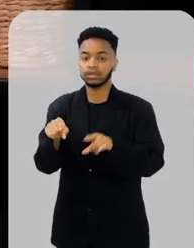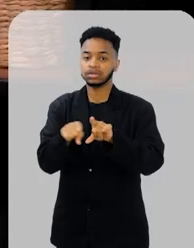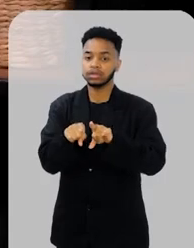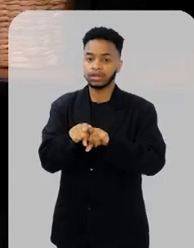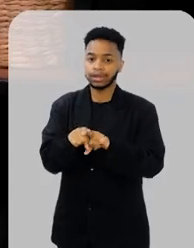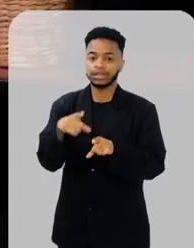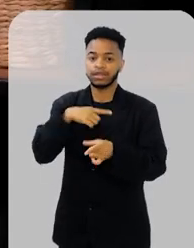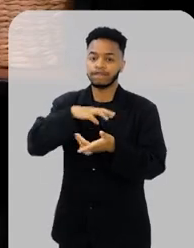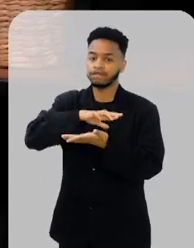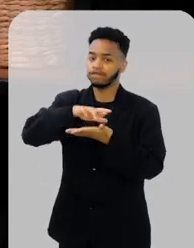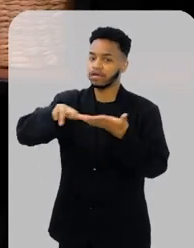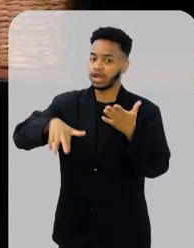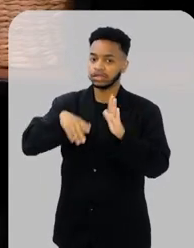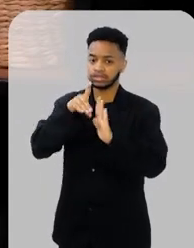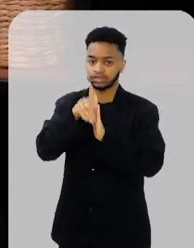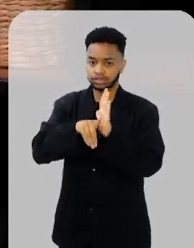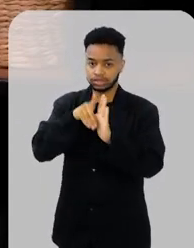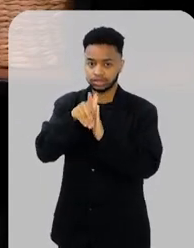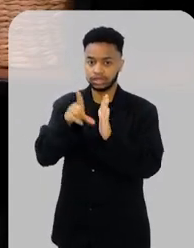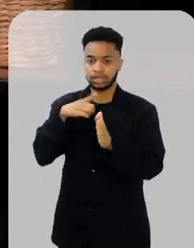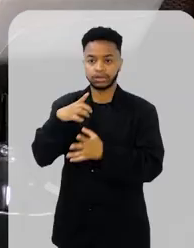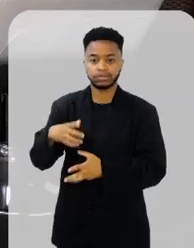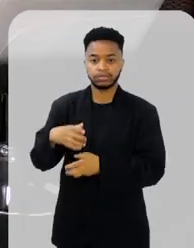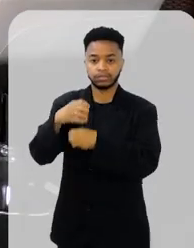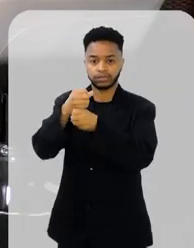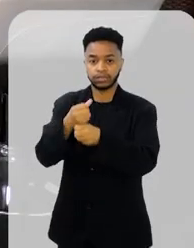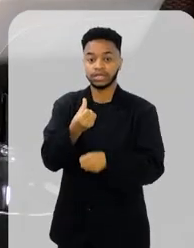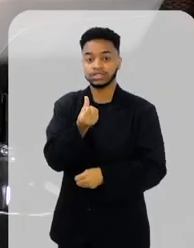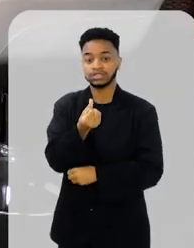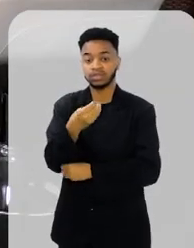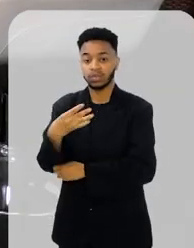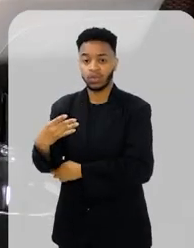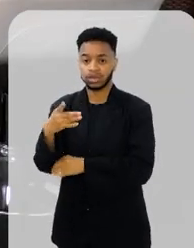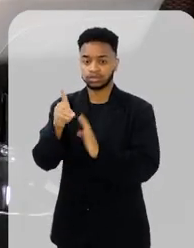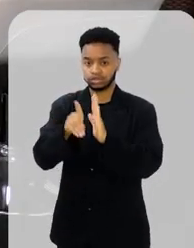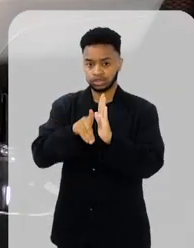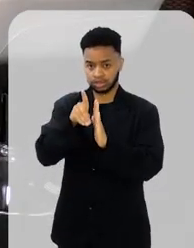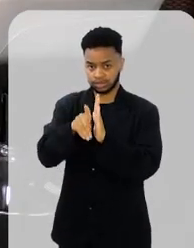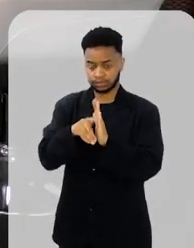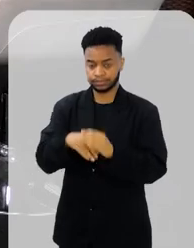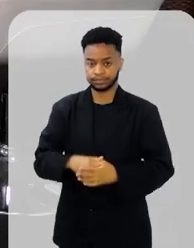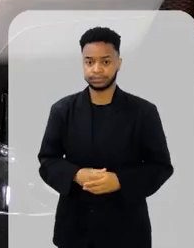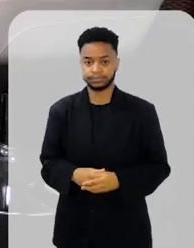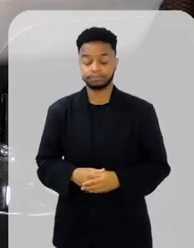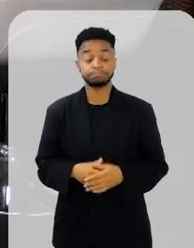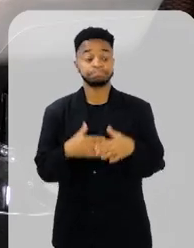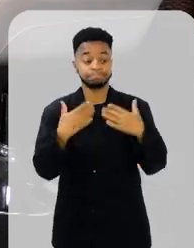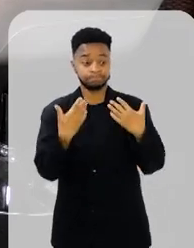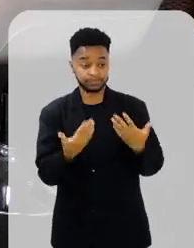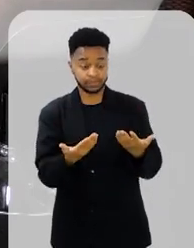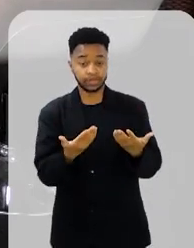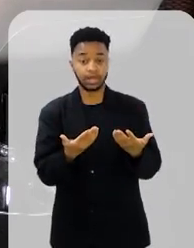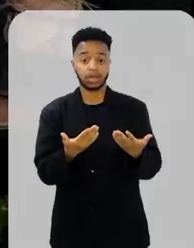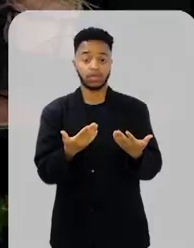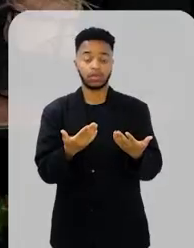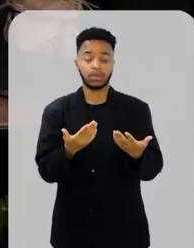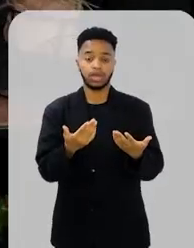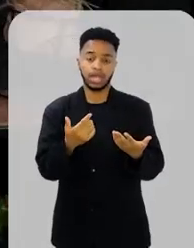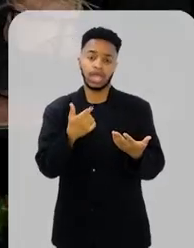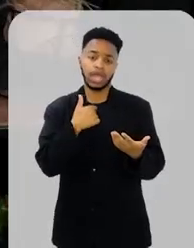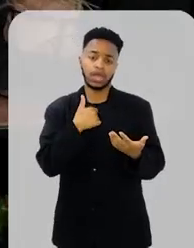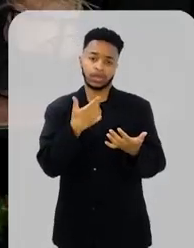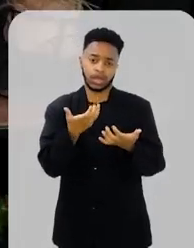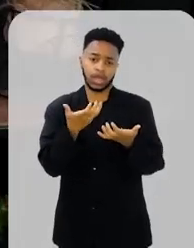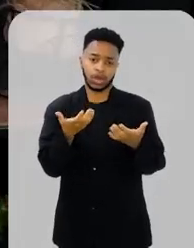e temos uma série de diretrizes. Temos um total, né, de 64 diretrizes. Bom, é isso, Márcia,